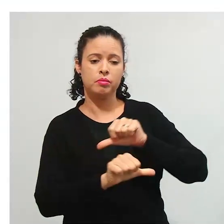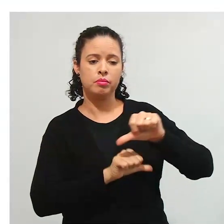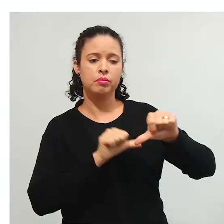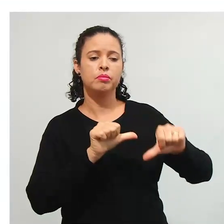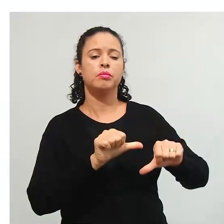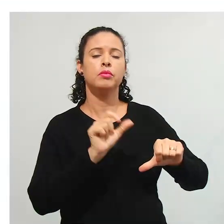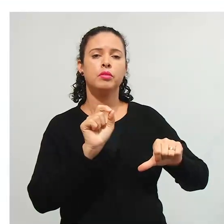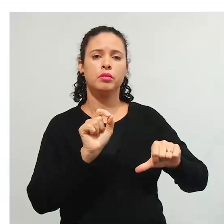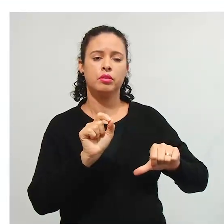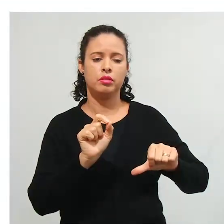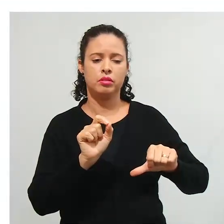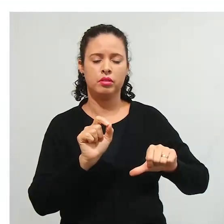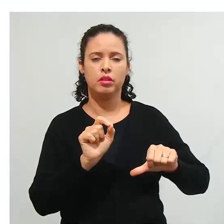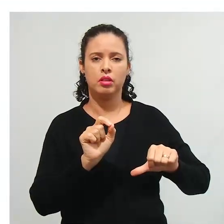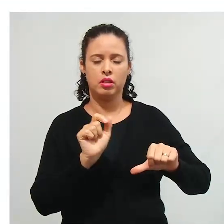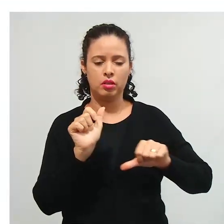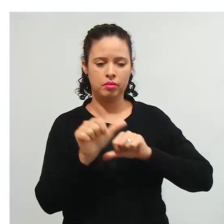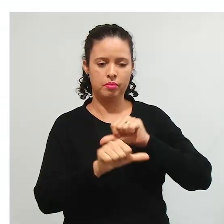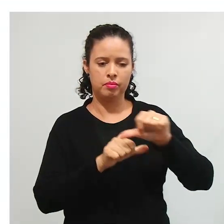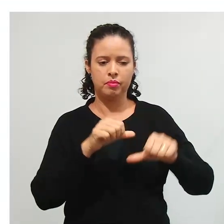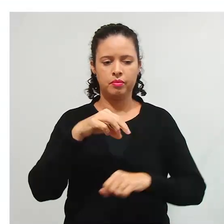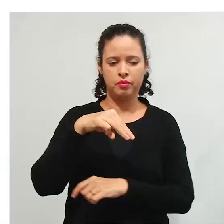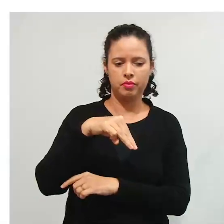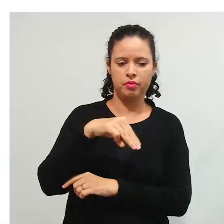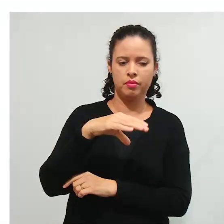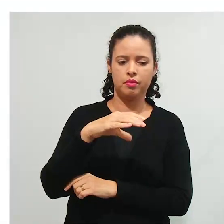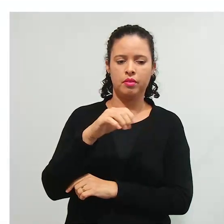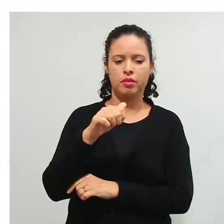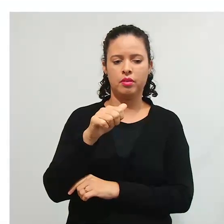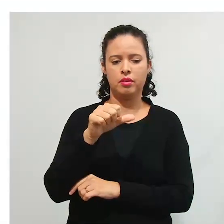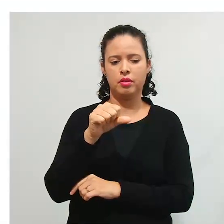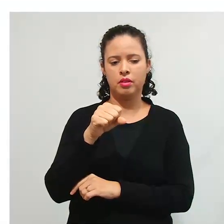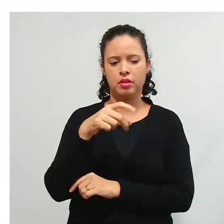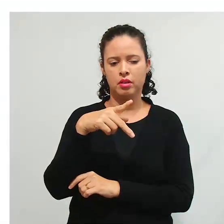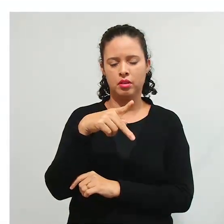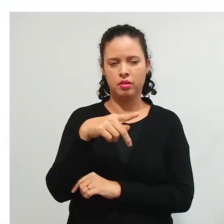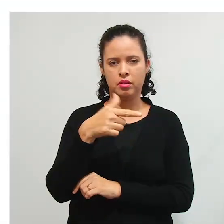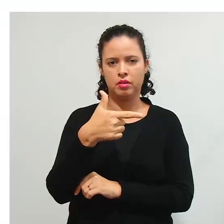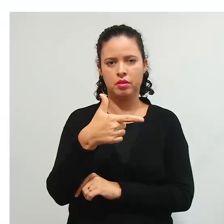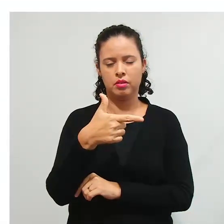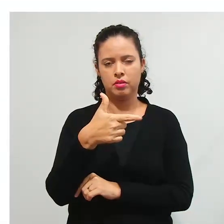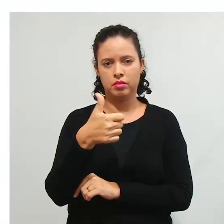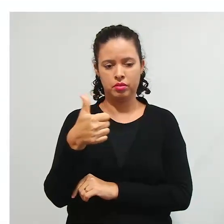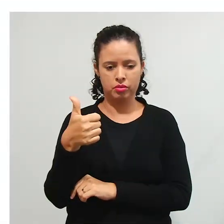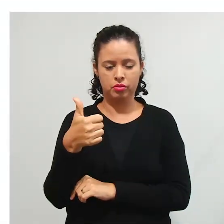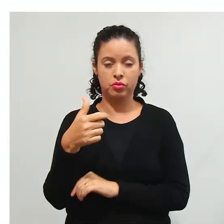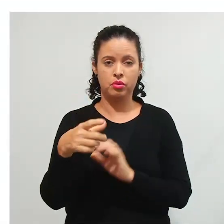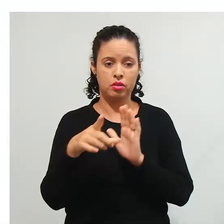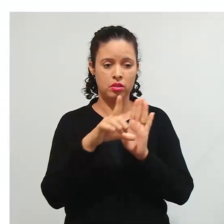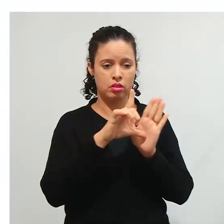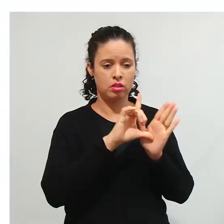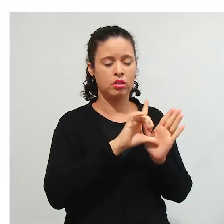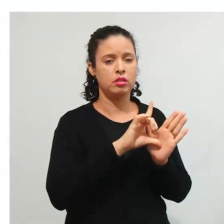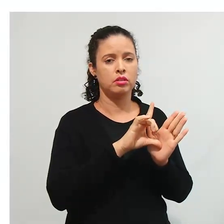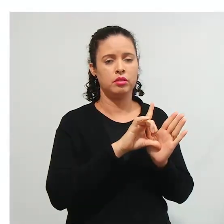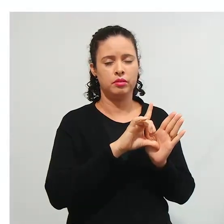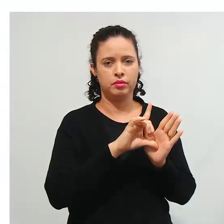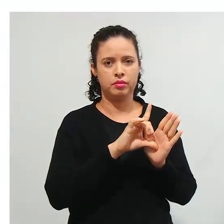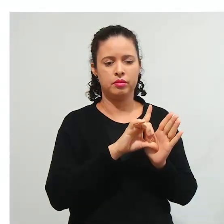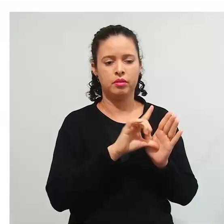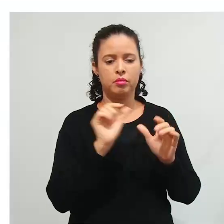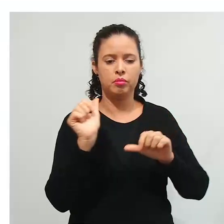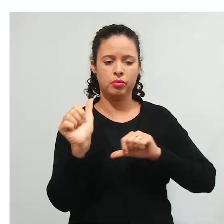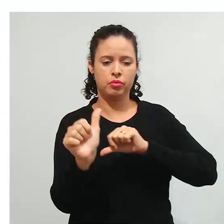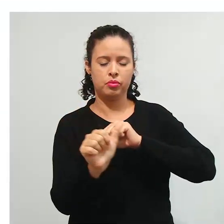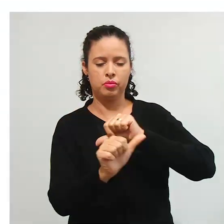mudança agora com o MCASP 21, porque antes era liquidação. Com